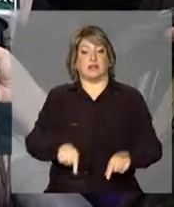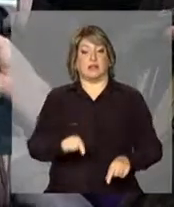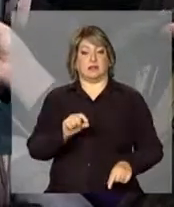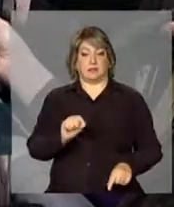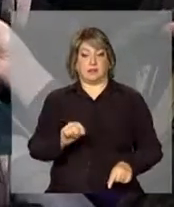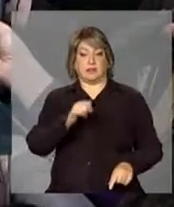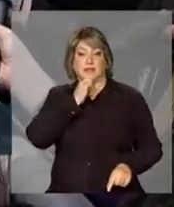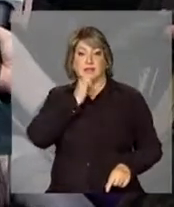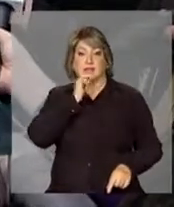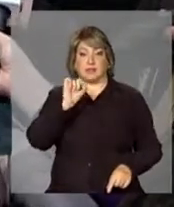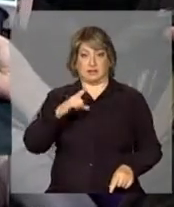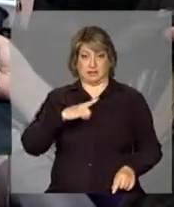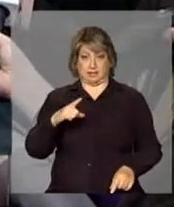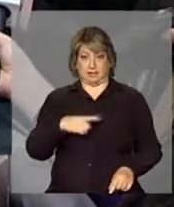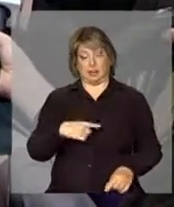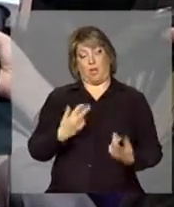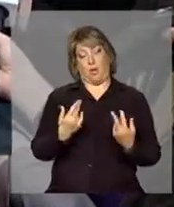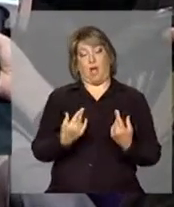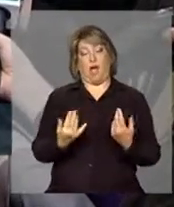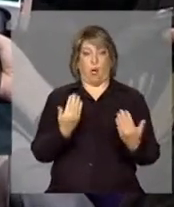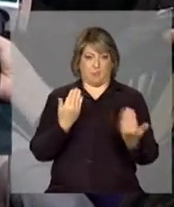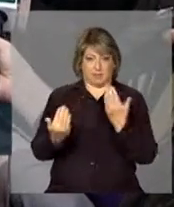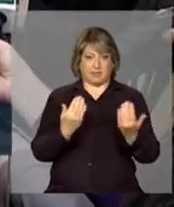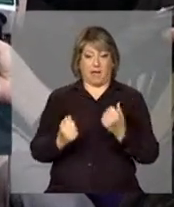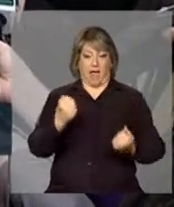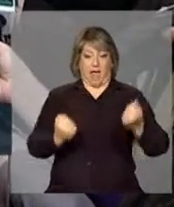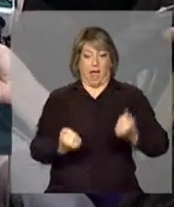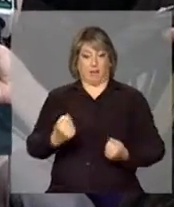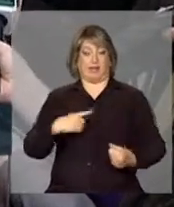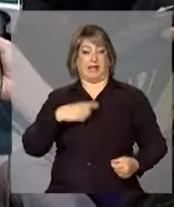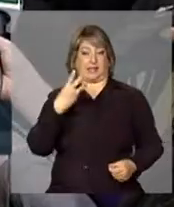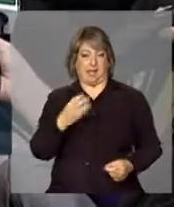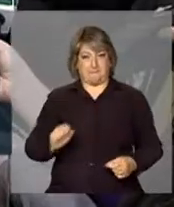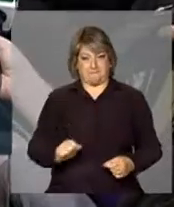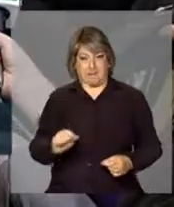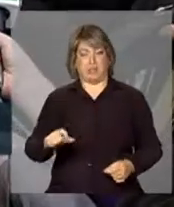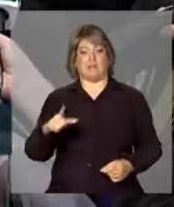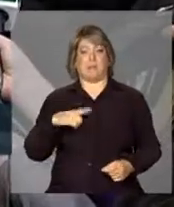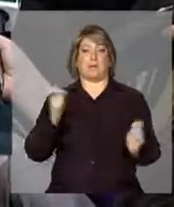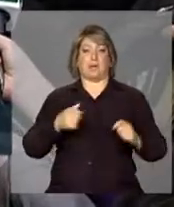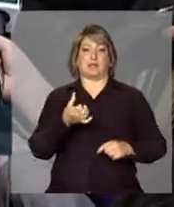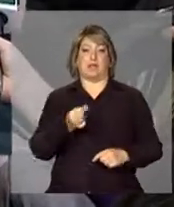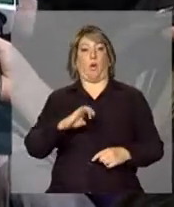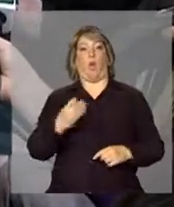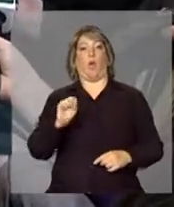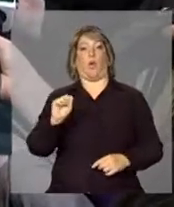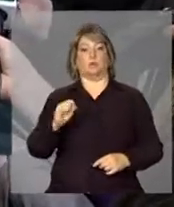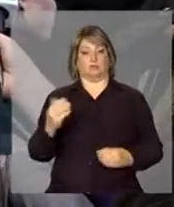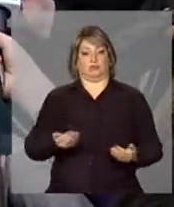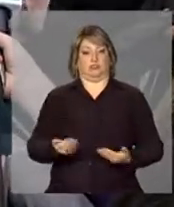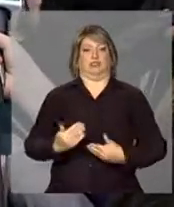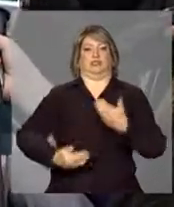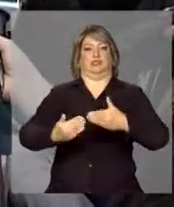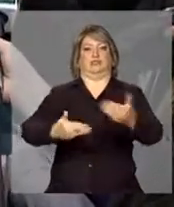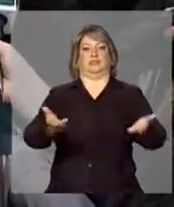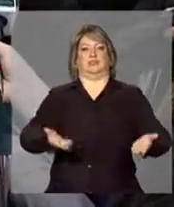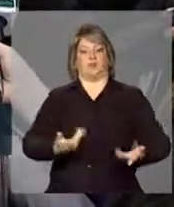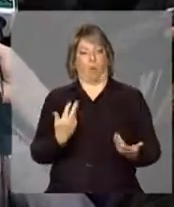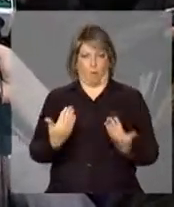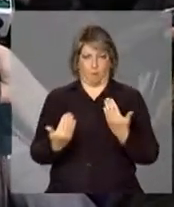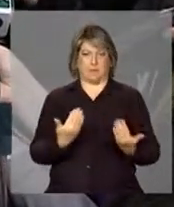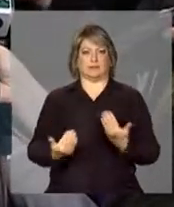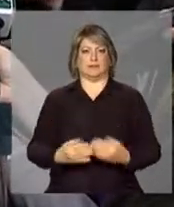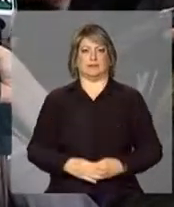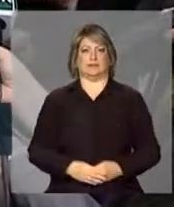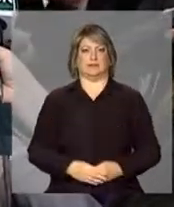que, ao invés de ter 3 marchas, pode ter 6 ou 8 marchas. Ele anda muito melhor. O senhor vai ajudar a presidente Dilma no Congresso,